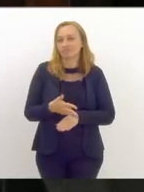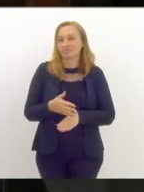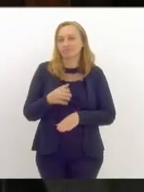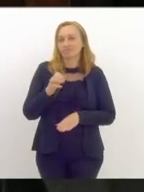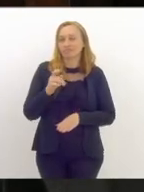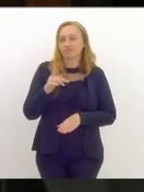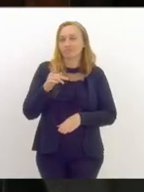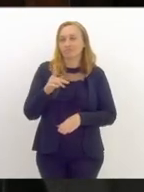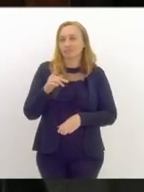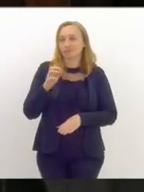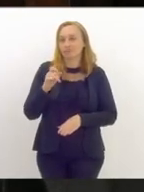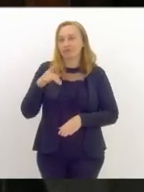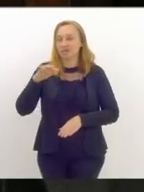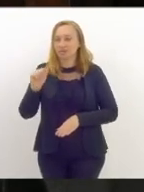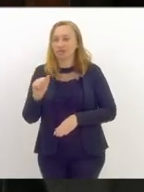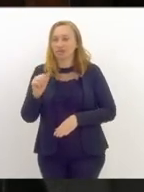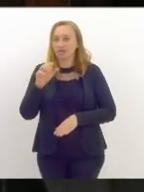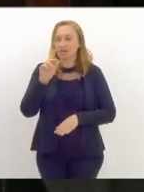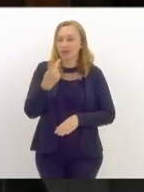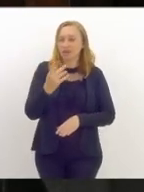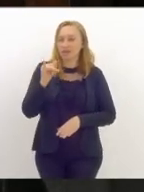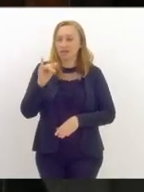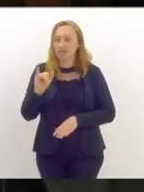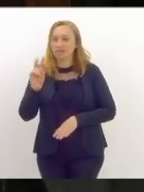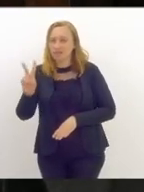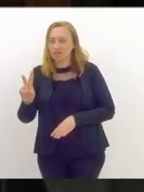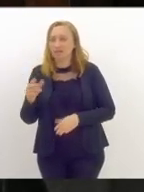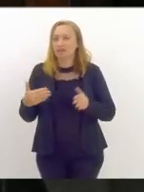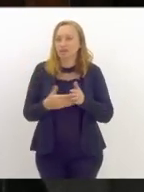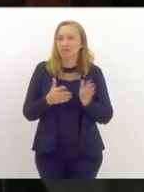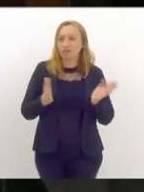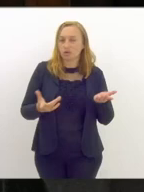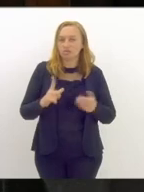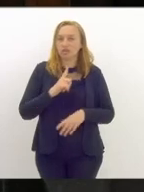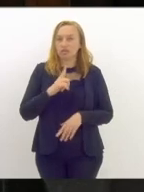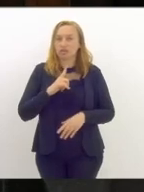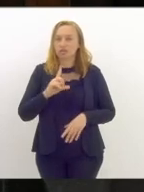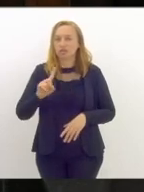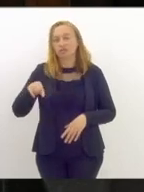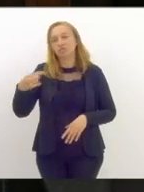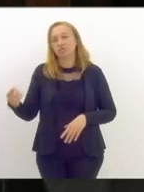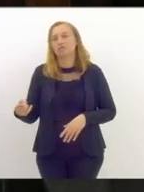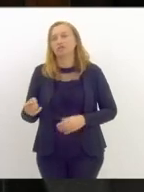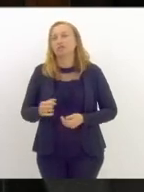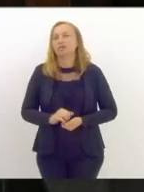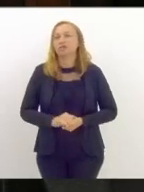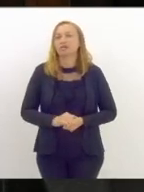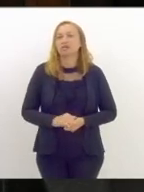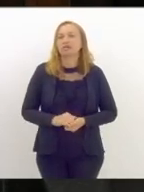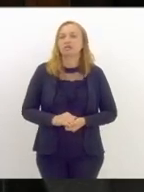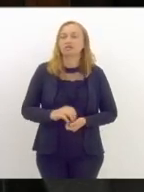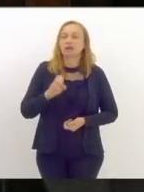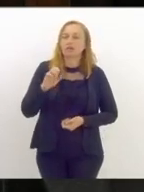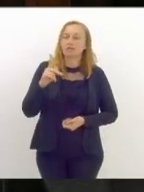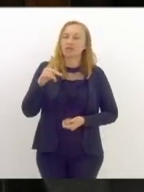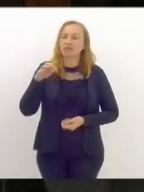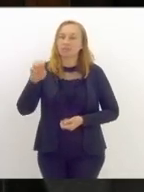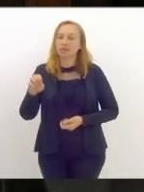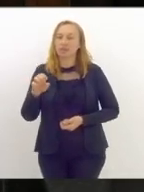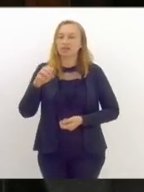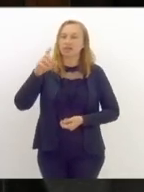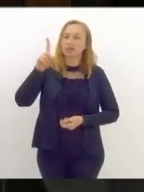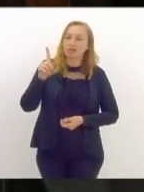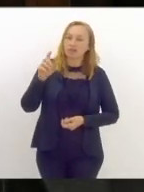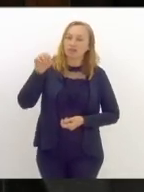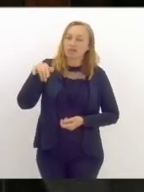de HIV, que tem até hoje, e depois a gente passa pelas epidemias de dengue, febre amarela,